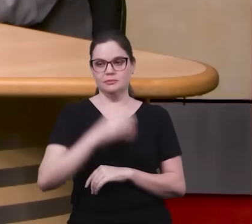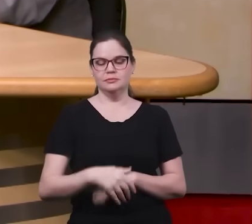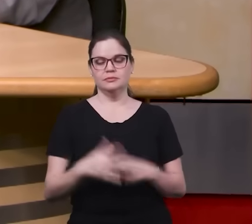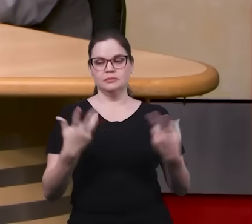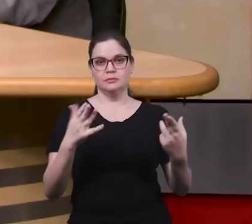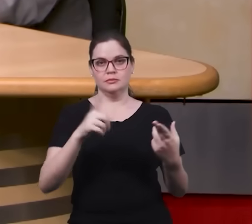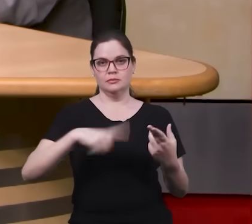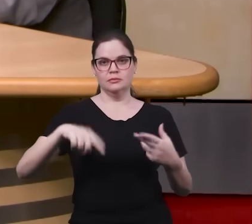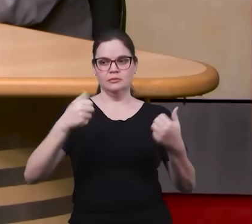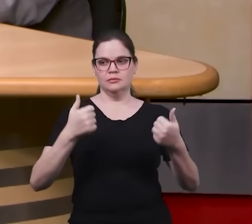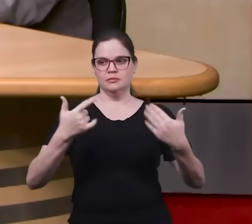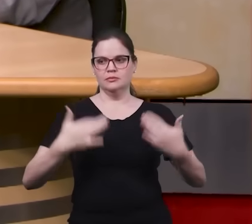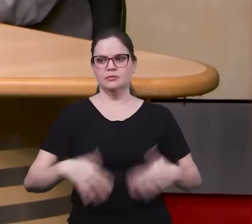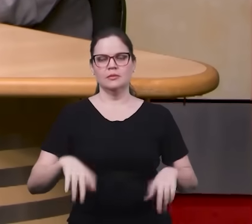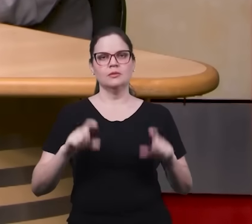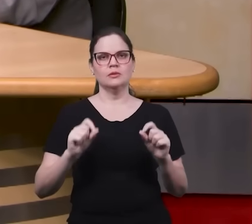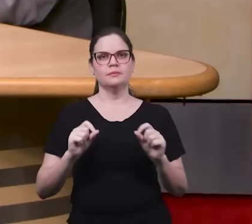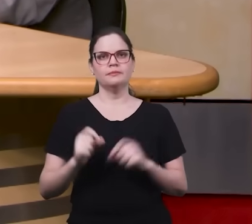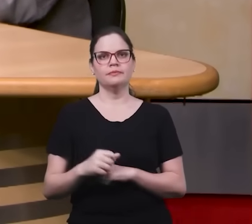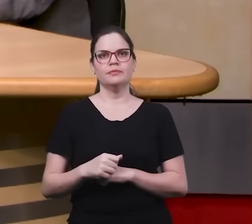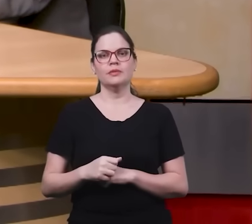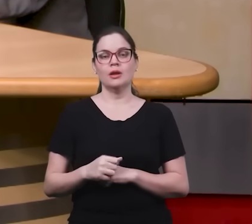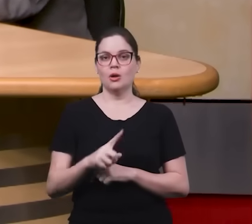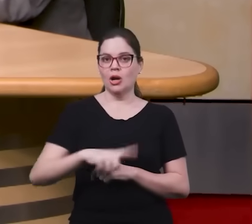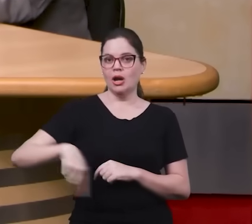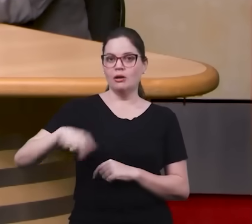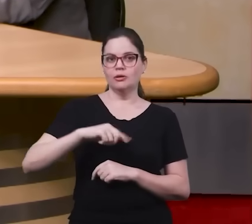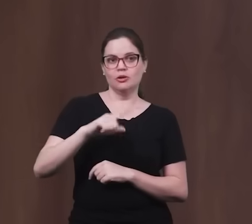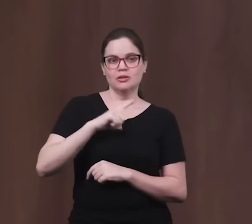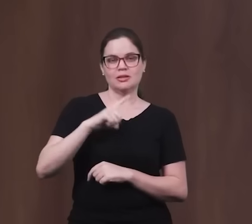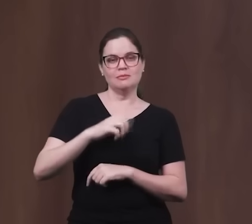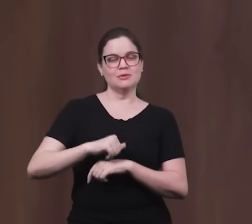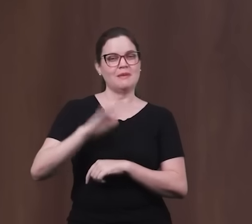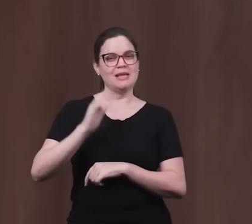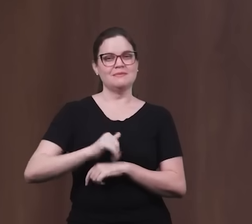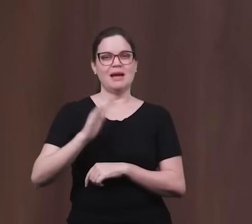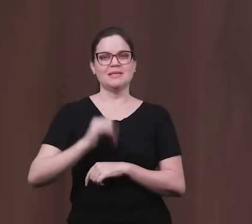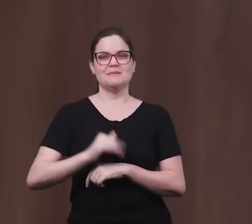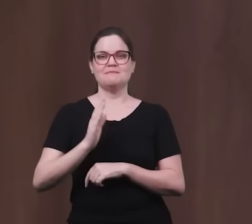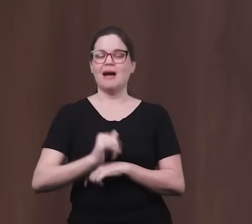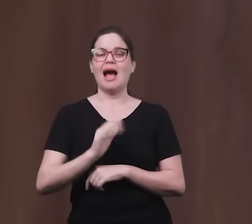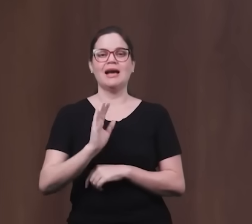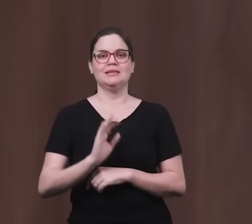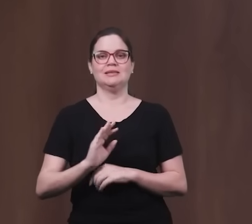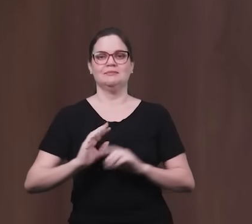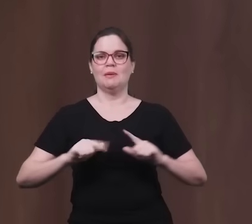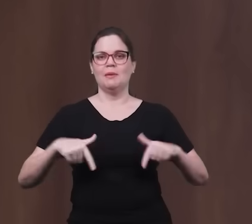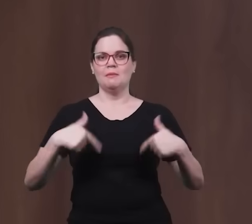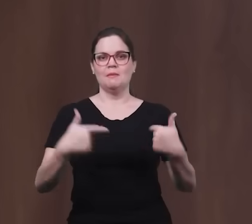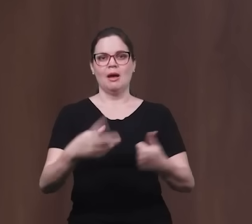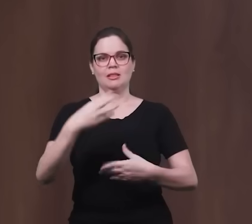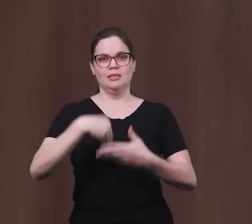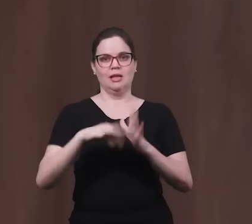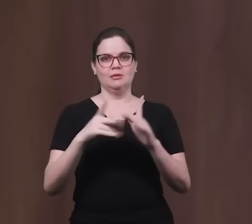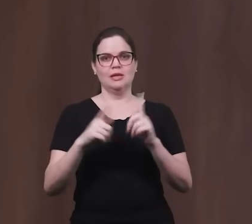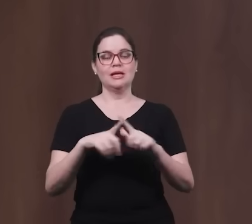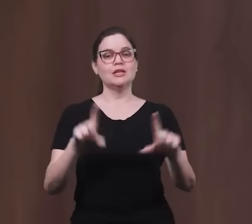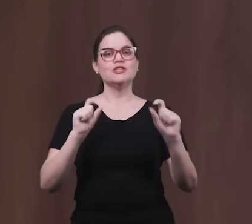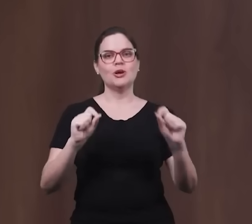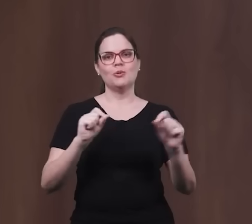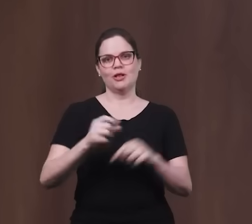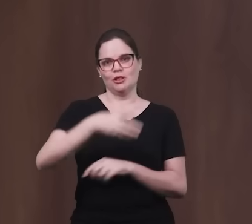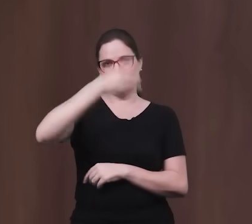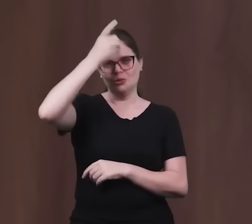como vocês estão dizendo, é o mais presente na vida da igreja, o dom de ciência, né? Porque é aquilo que Paulo diz, aquilo